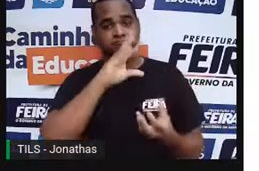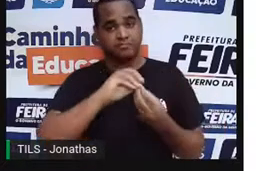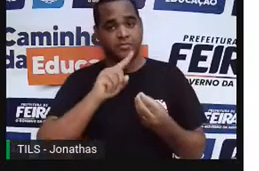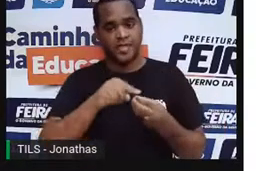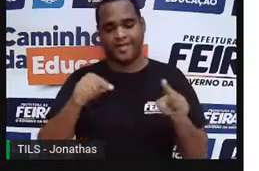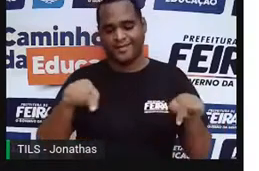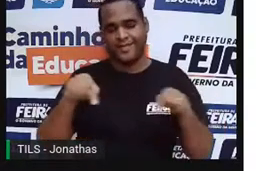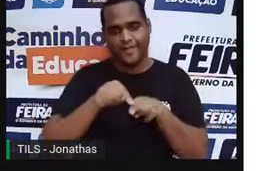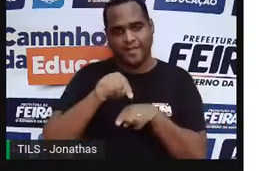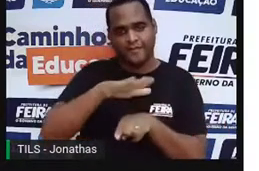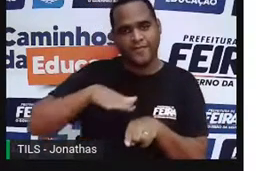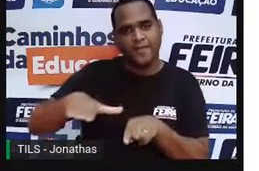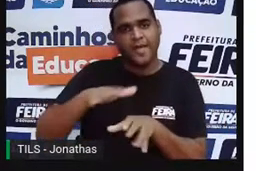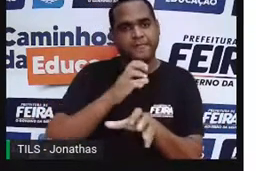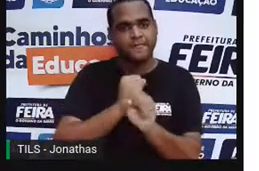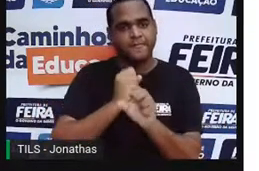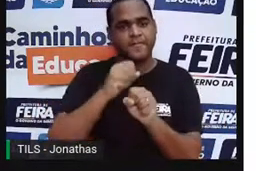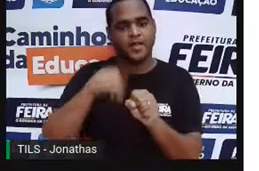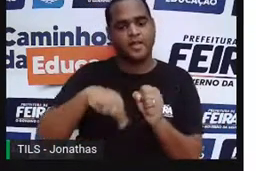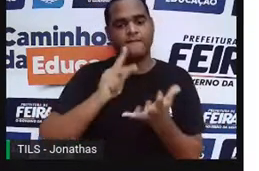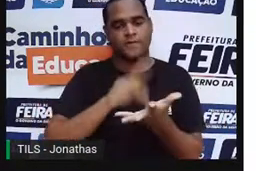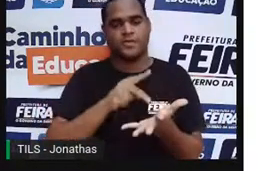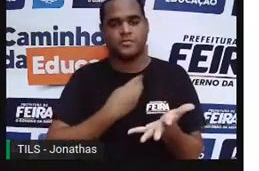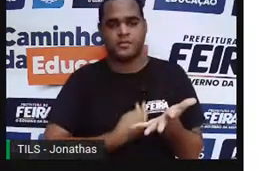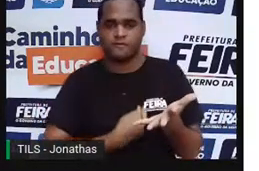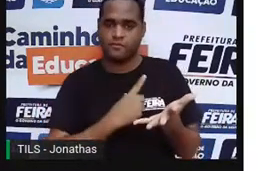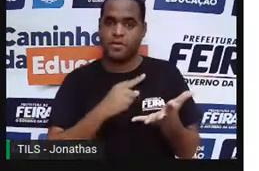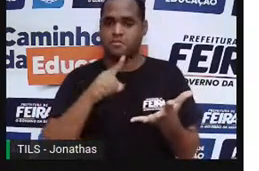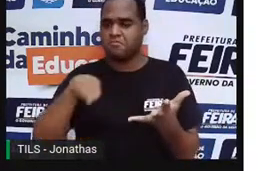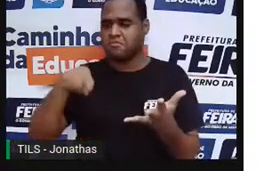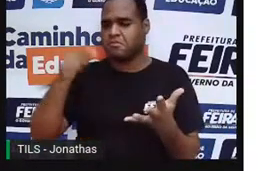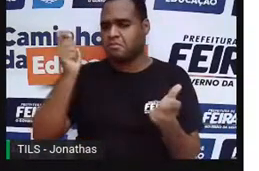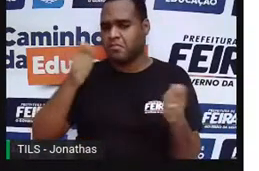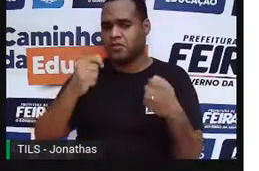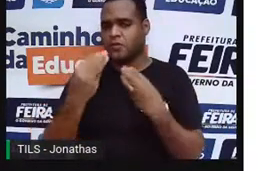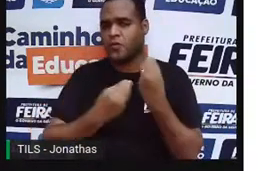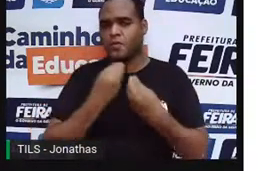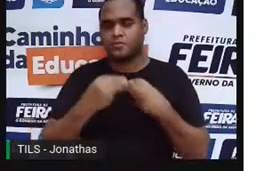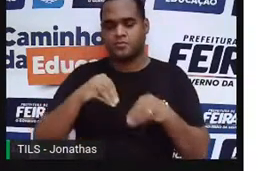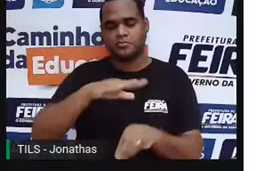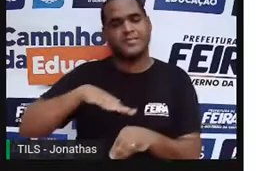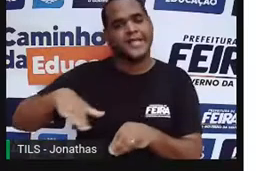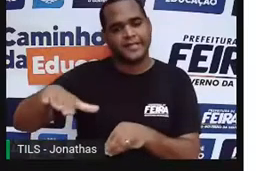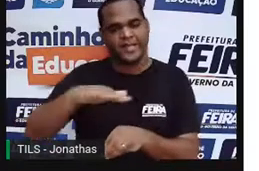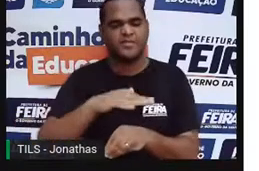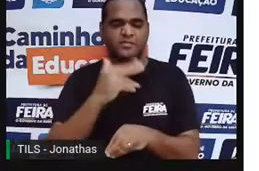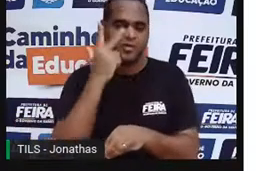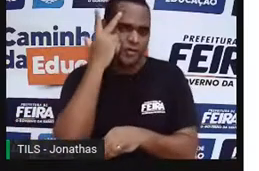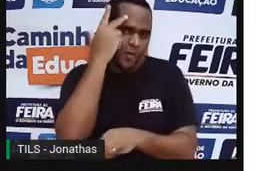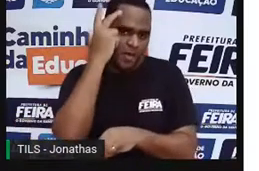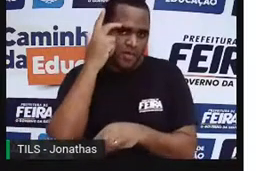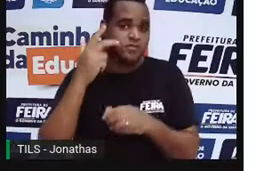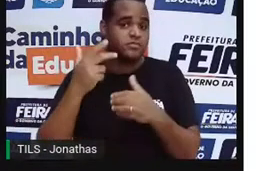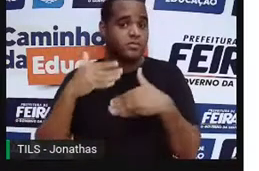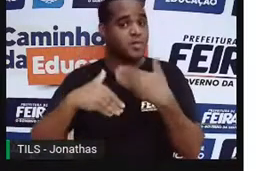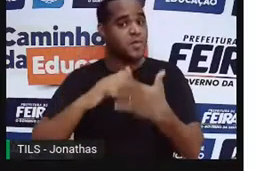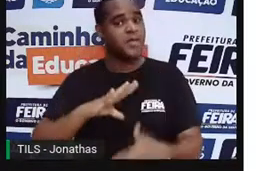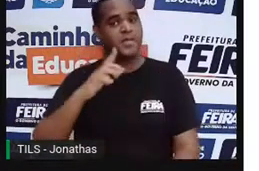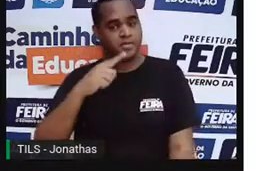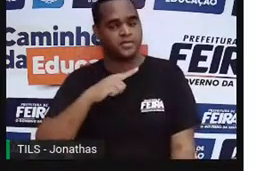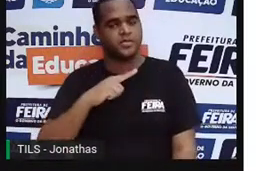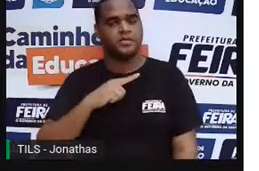aplicar o cálculo de área em situações do mundo real né situações de terreno é muito comum isso acontecer